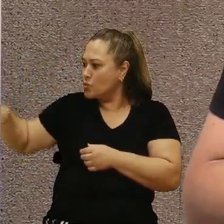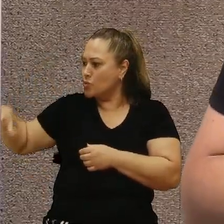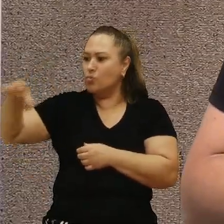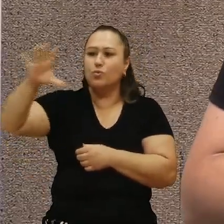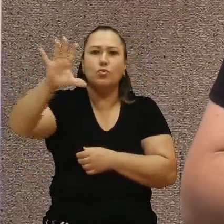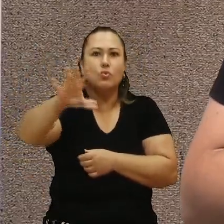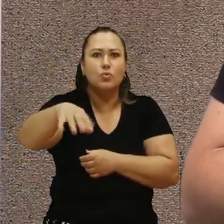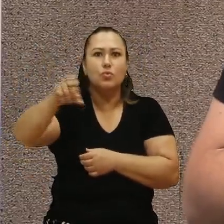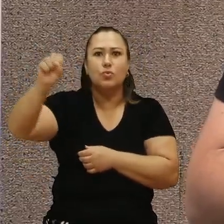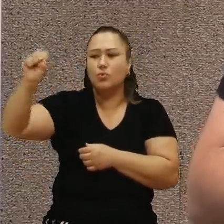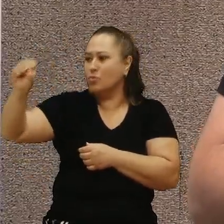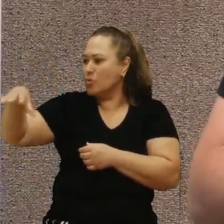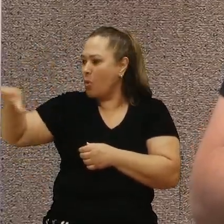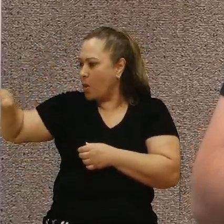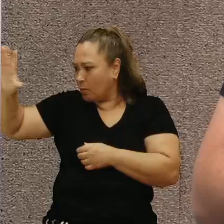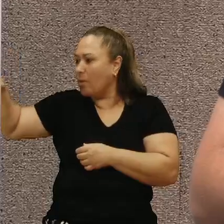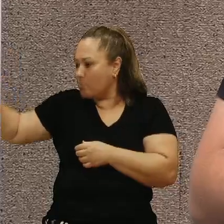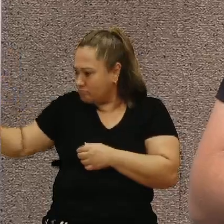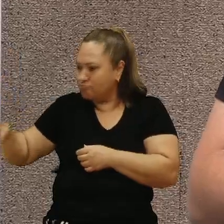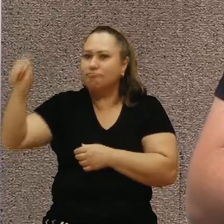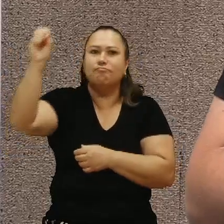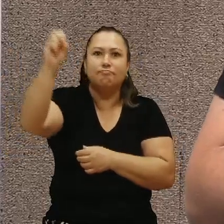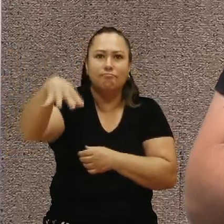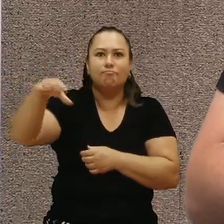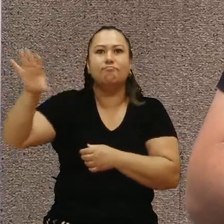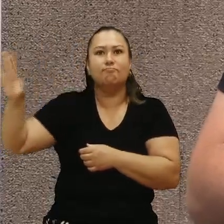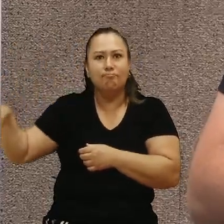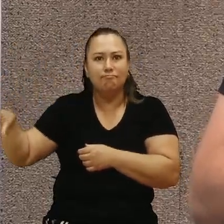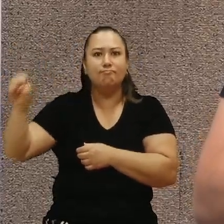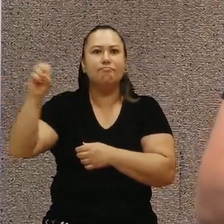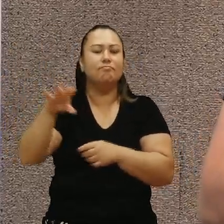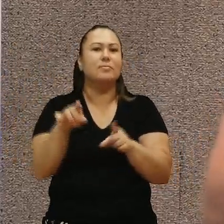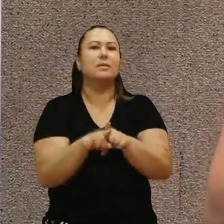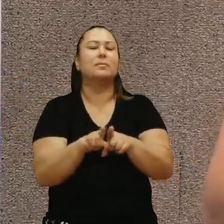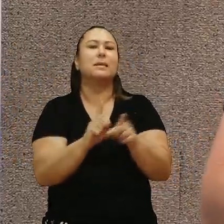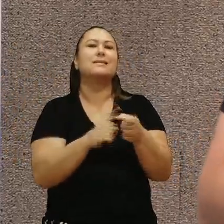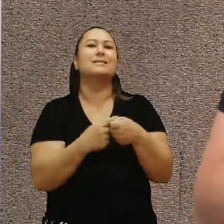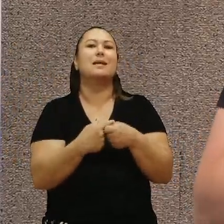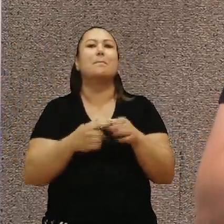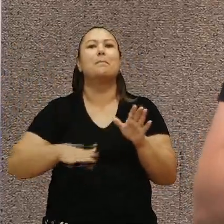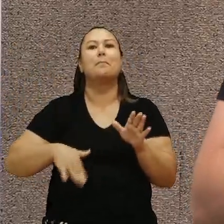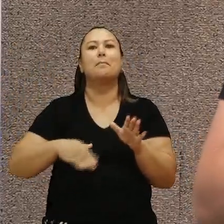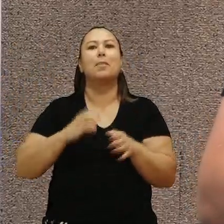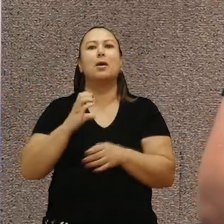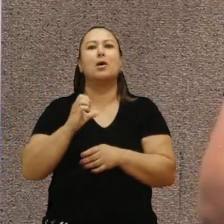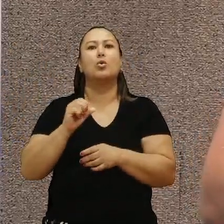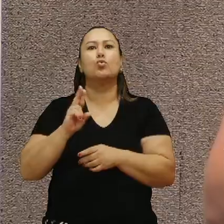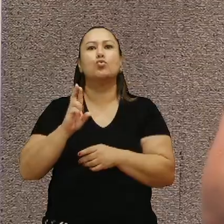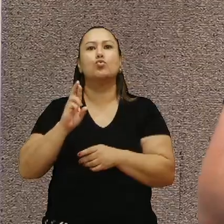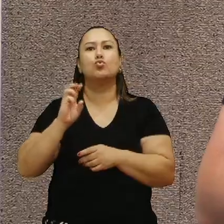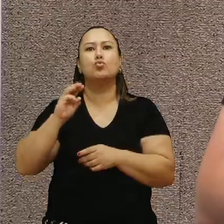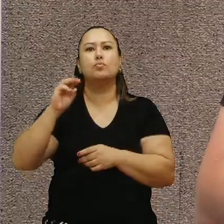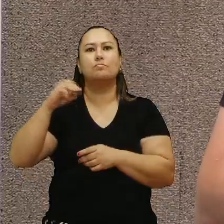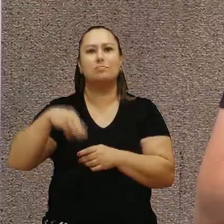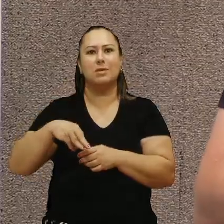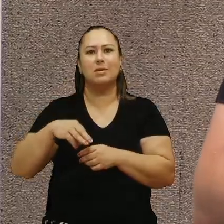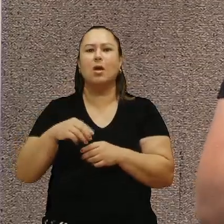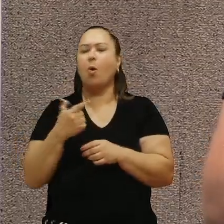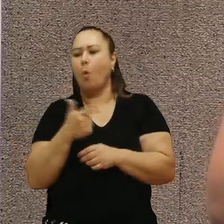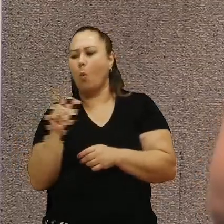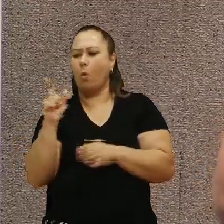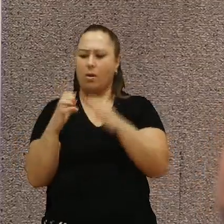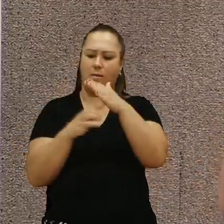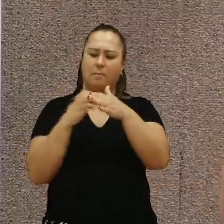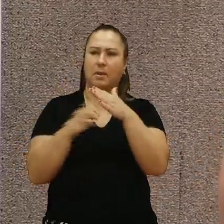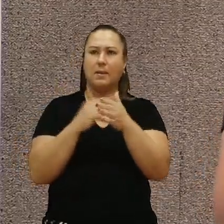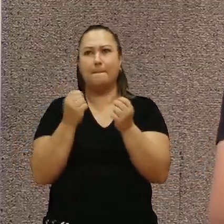dentro do caminhão. Em um outro momento, acho que era na cidade de Curumim, eu vi o mesmo caminhão, uma empresa, talvez não era a mesma, mas uma empresa semelhante, em